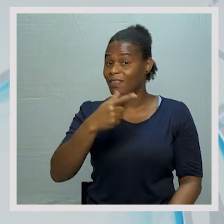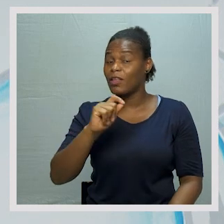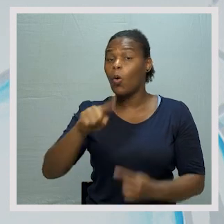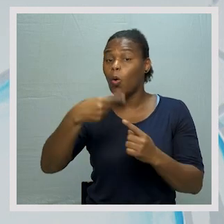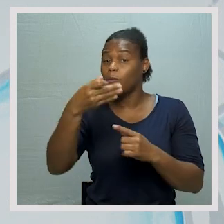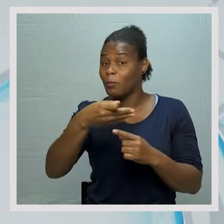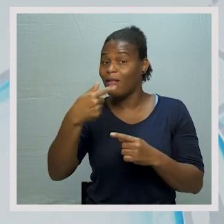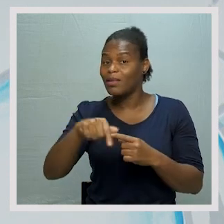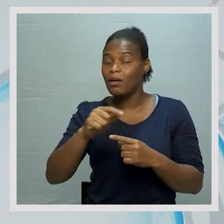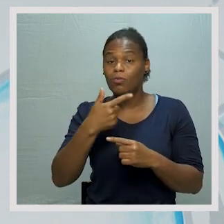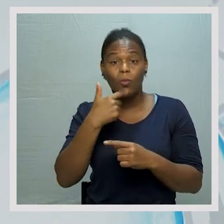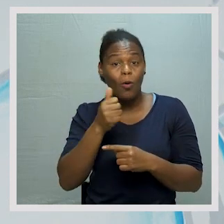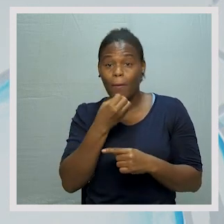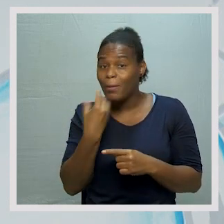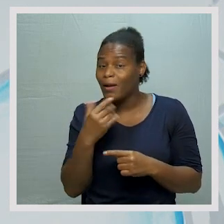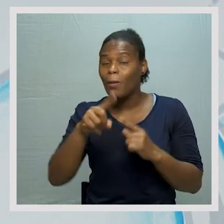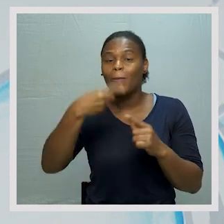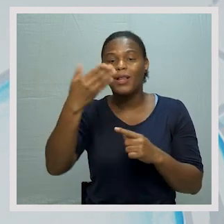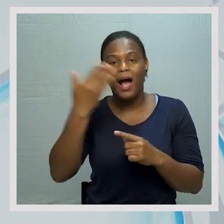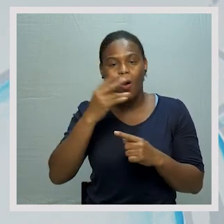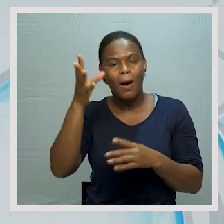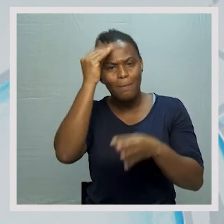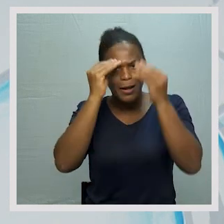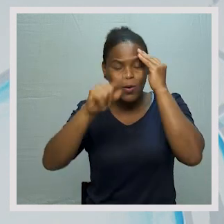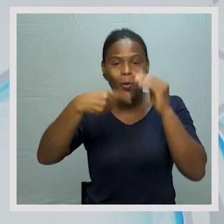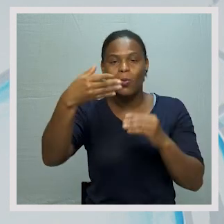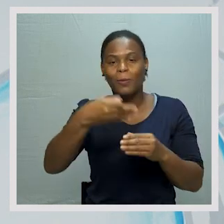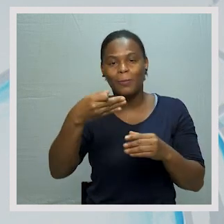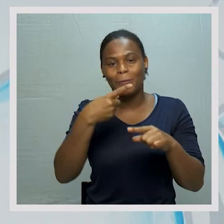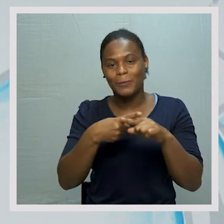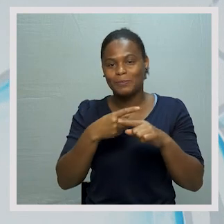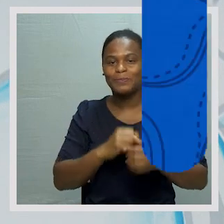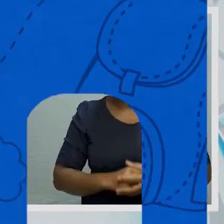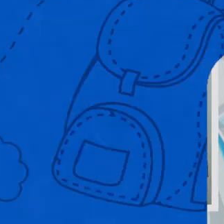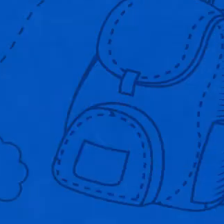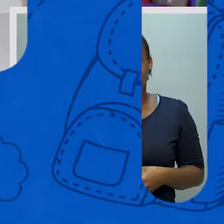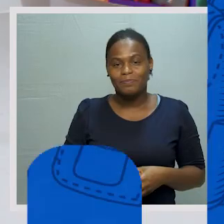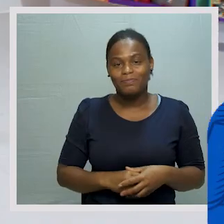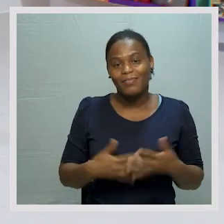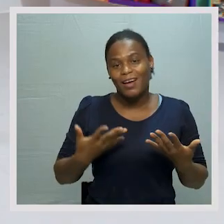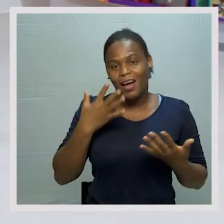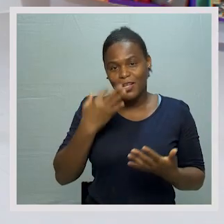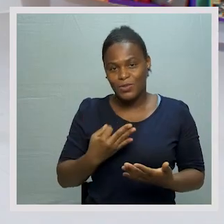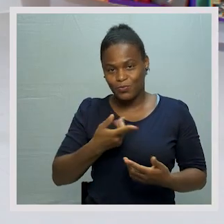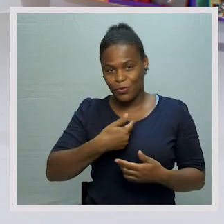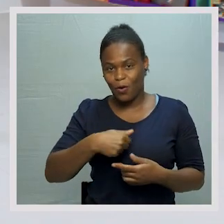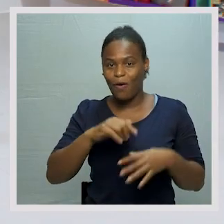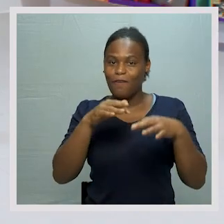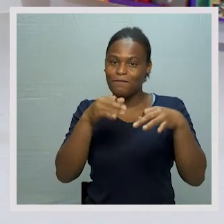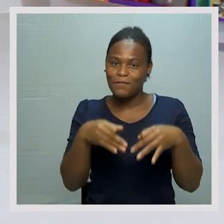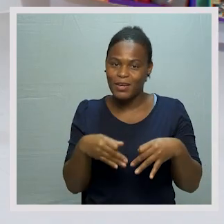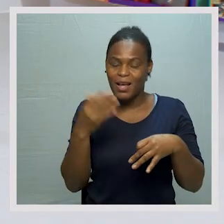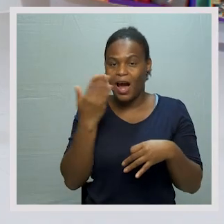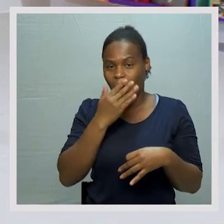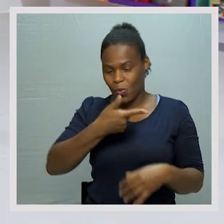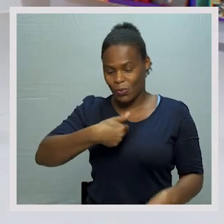próxima aula para poderem aprender as outras propriedades da multiplicação. E assim chegamos